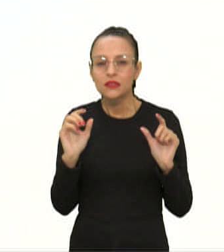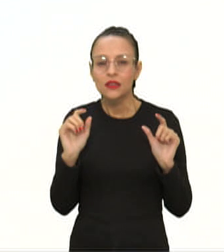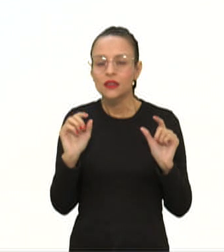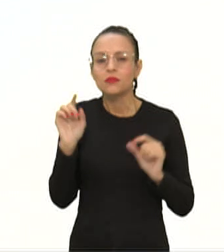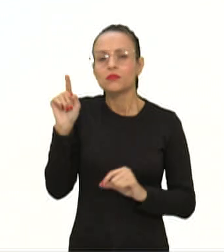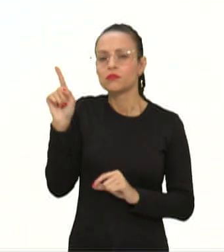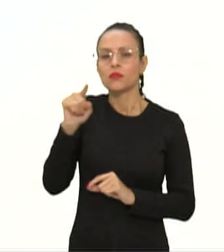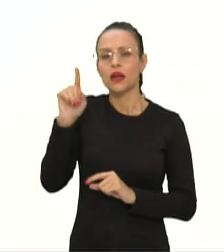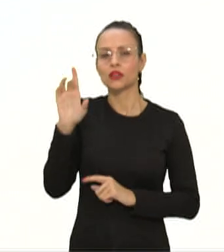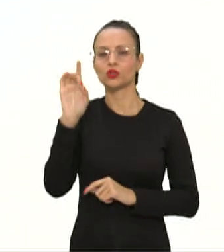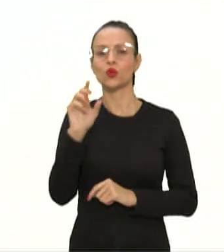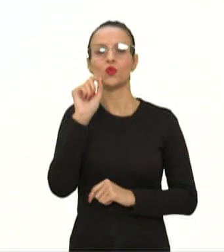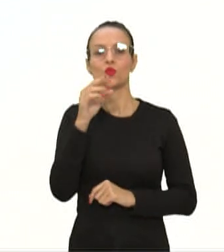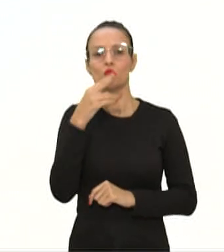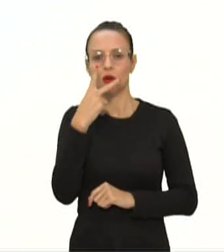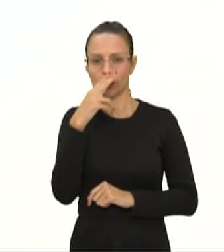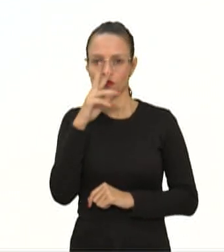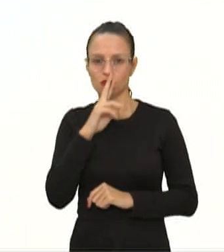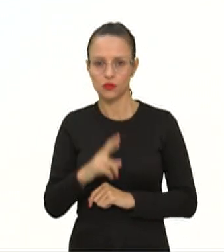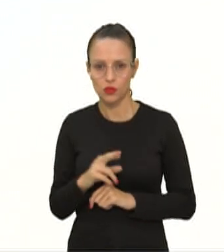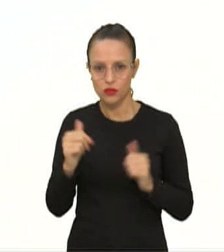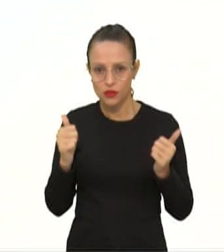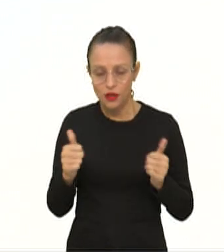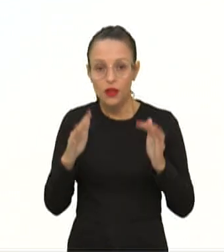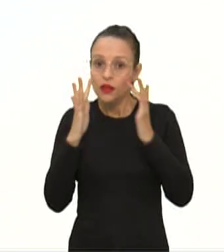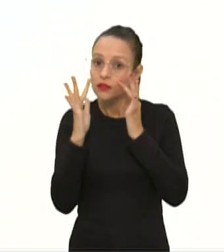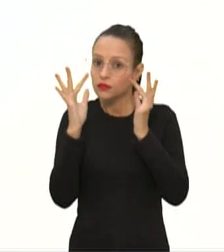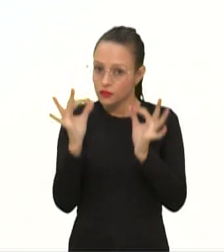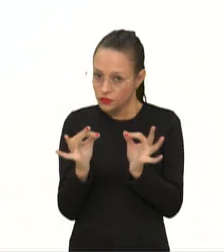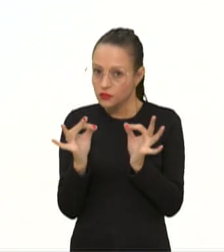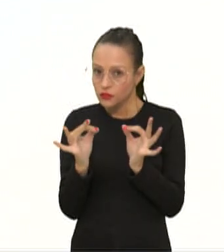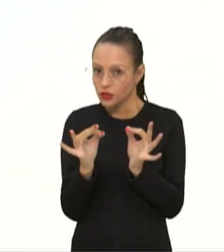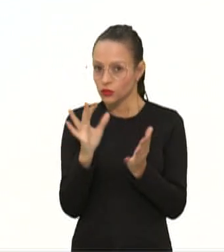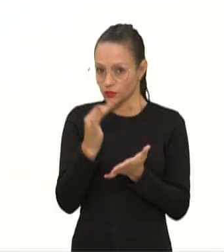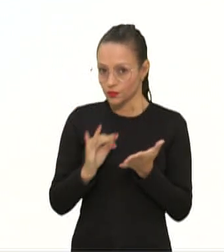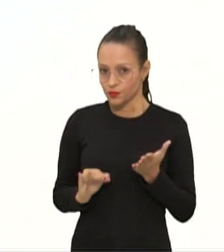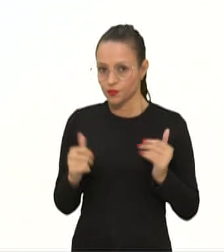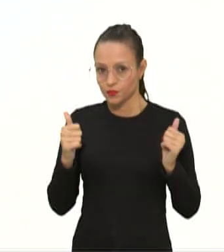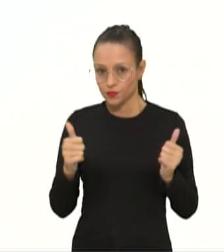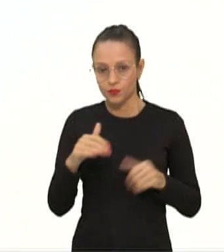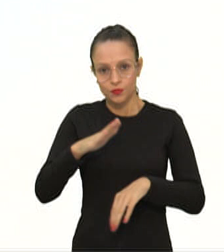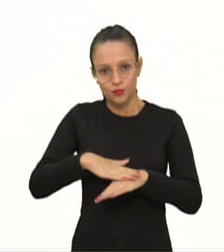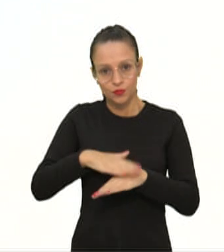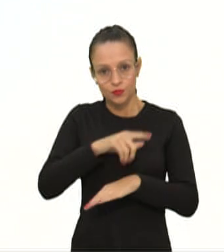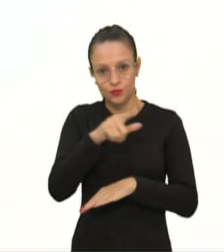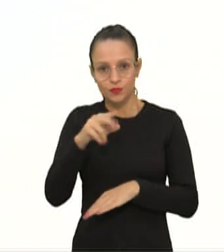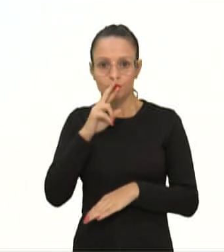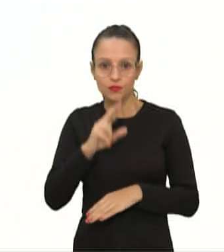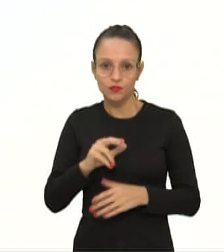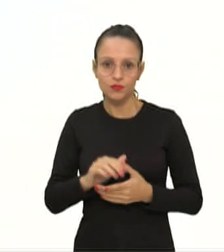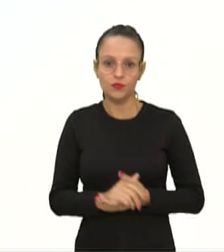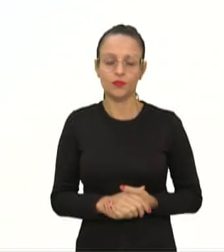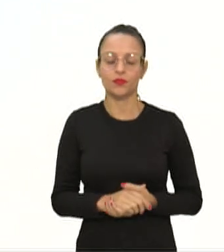só a que você acha que é a resposta, tá? Mas fica atento na hora da correção quando a gente voltar. Vou te dar um tempinho para resolver.